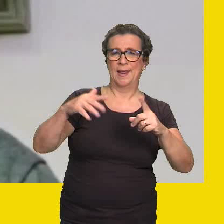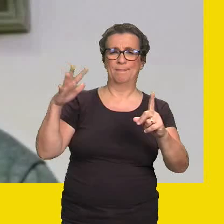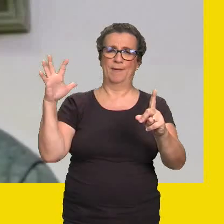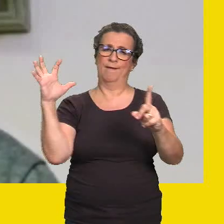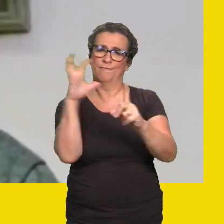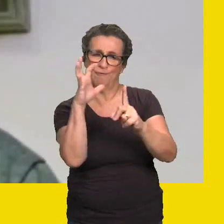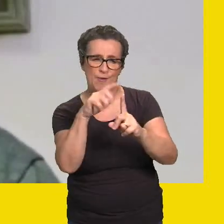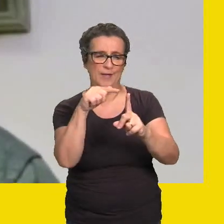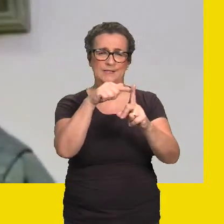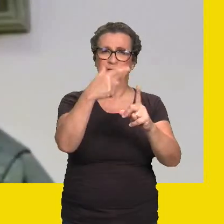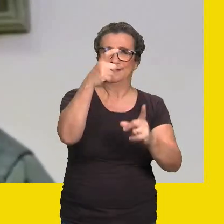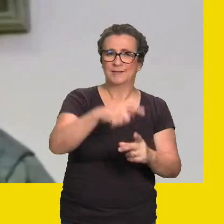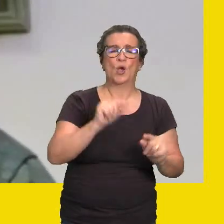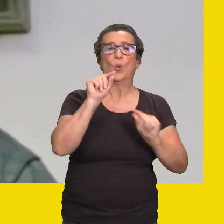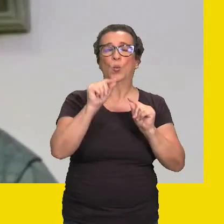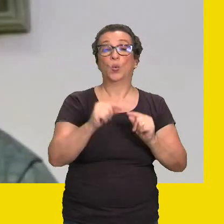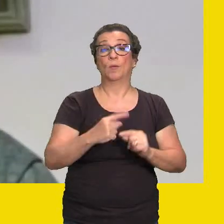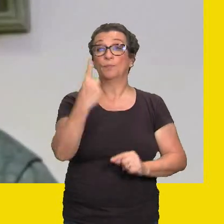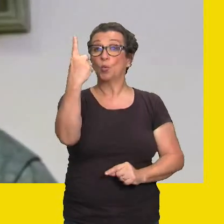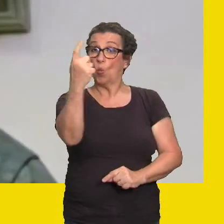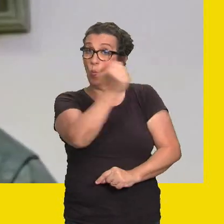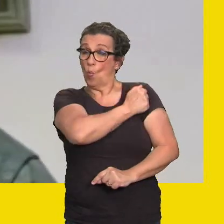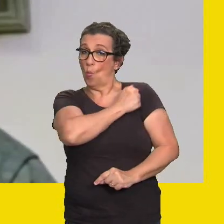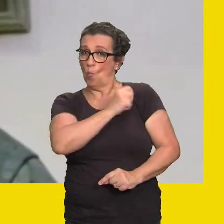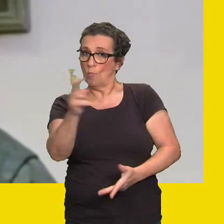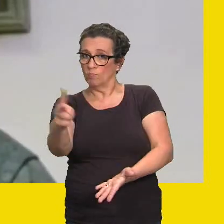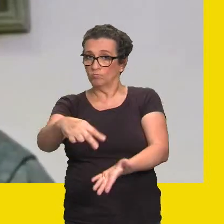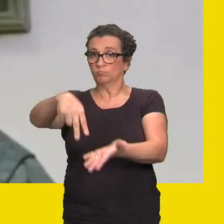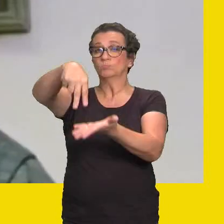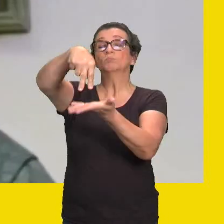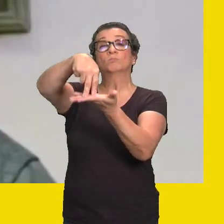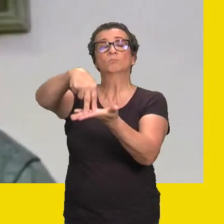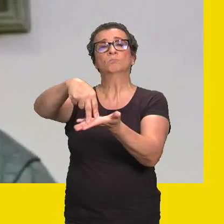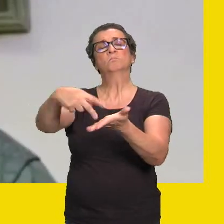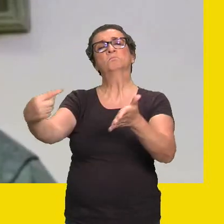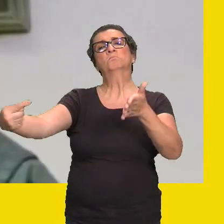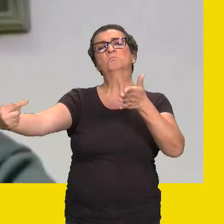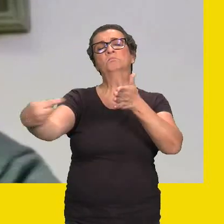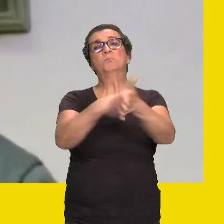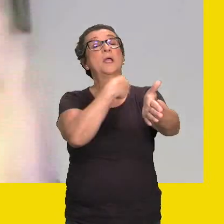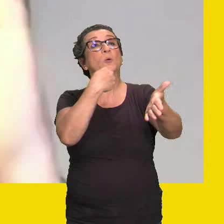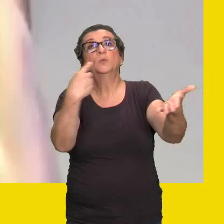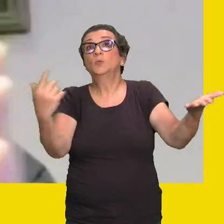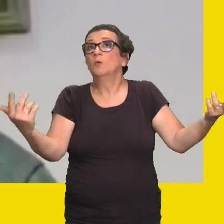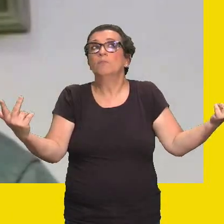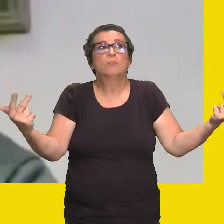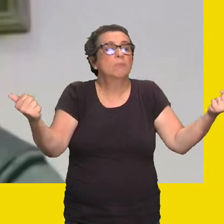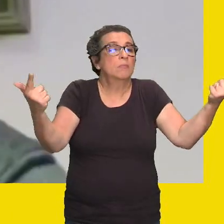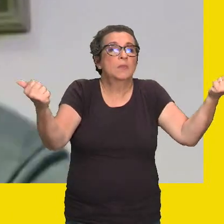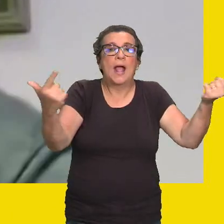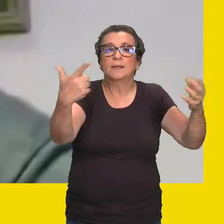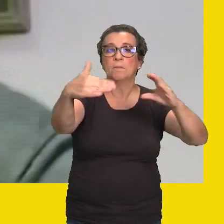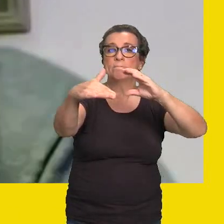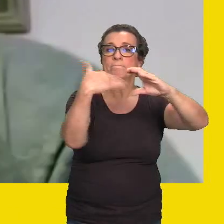E aí um aluno meu me trouxe uma indagação do nada, no meio